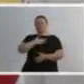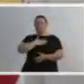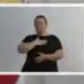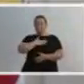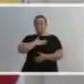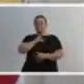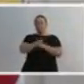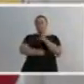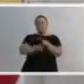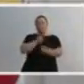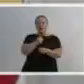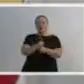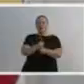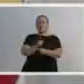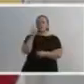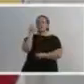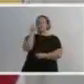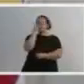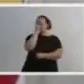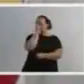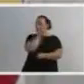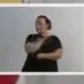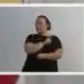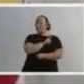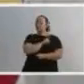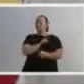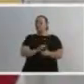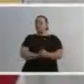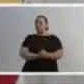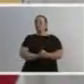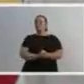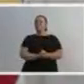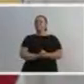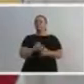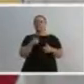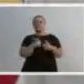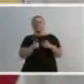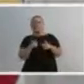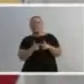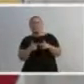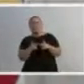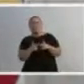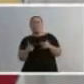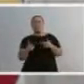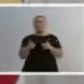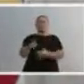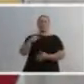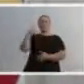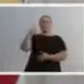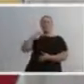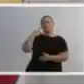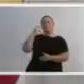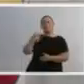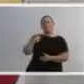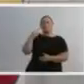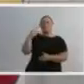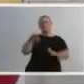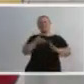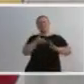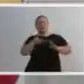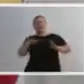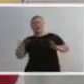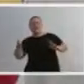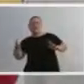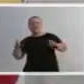um ano difícil de 2012 pra cá passamos por vários várias situações tanto no âmbito político como no âmbito